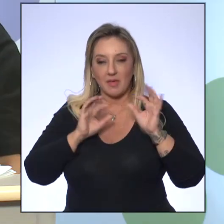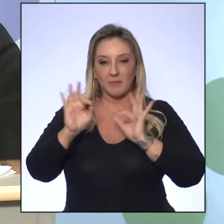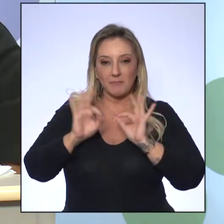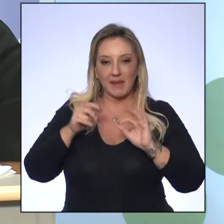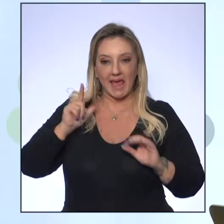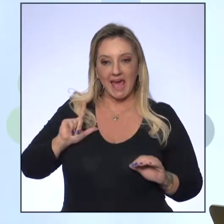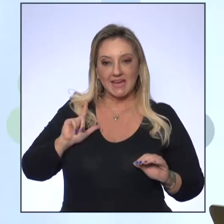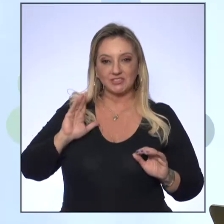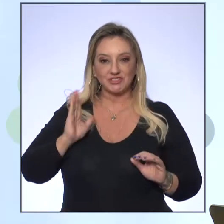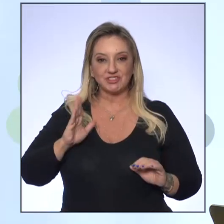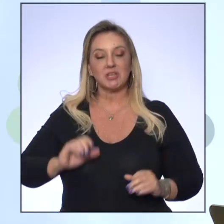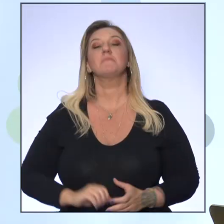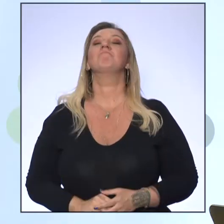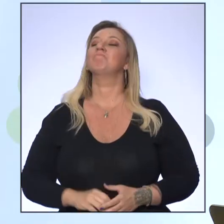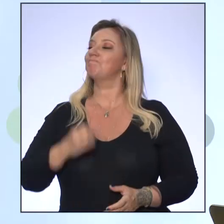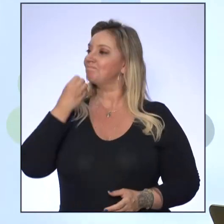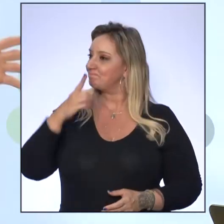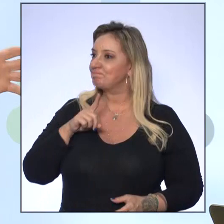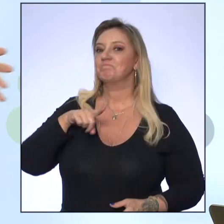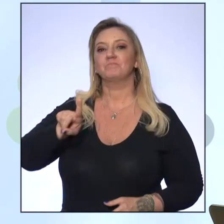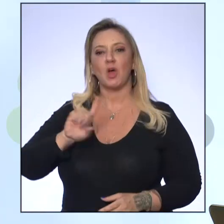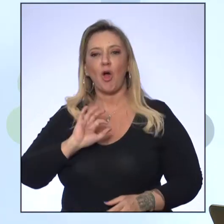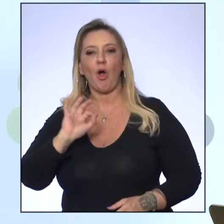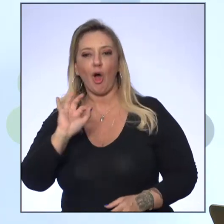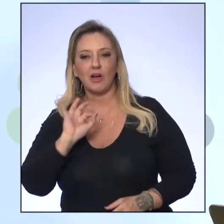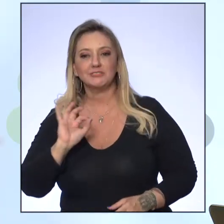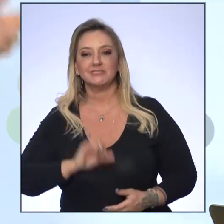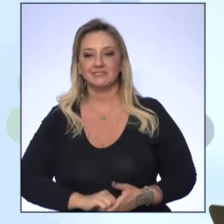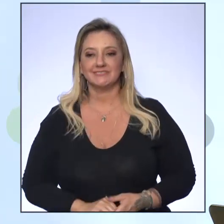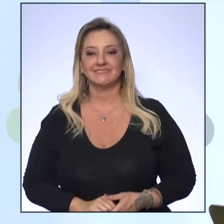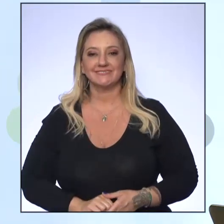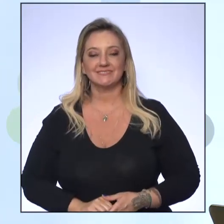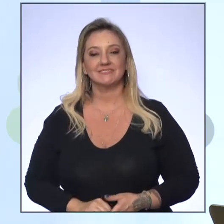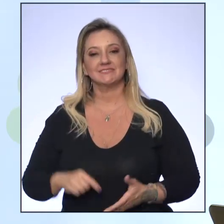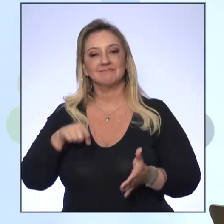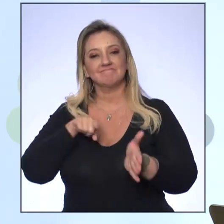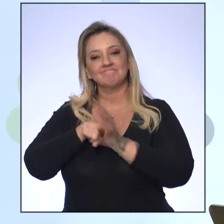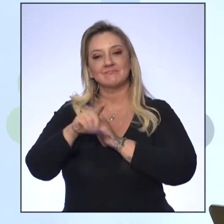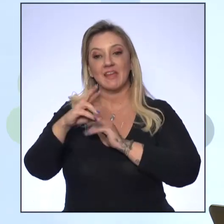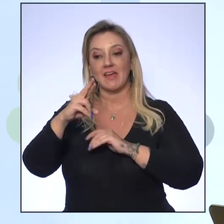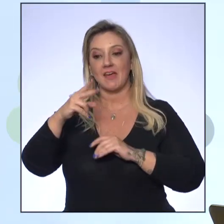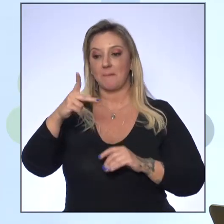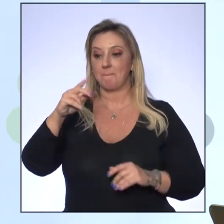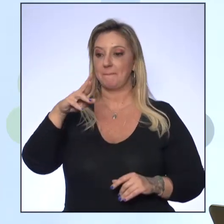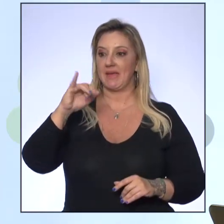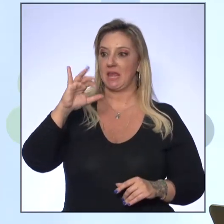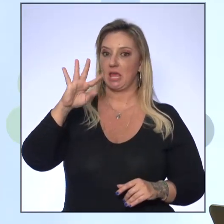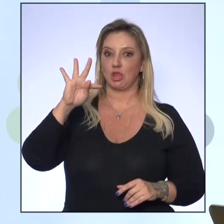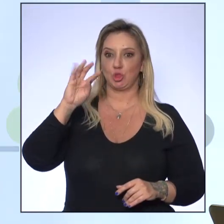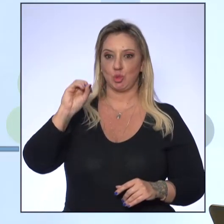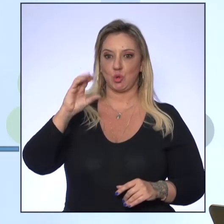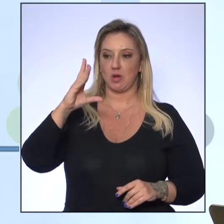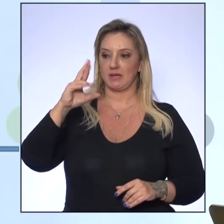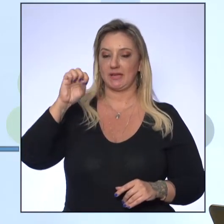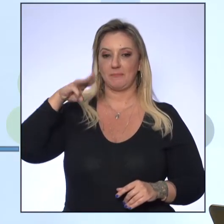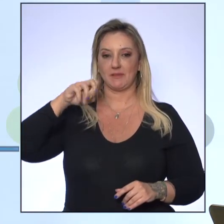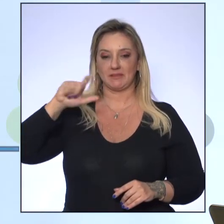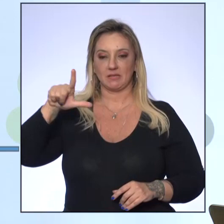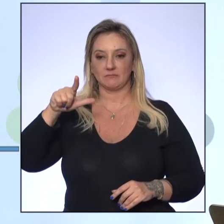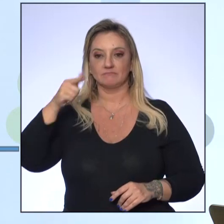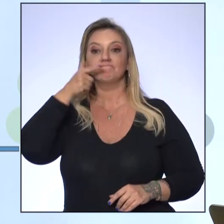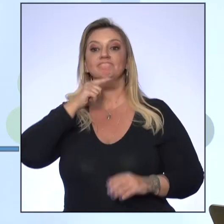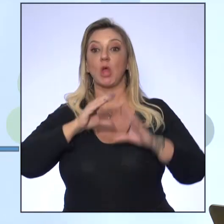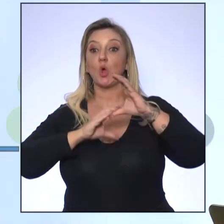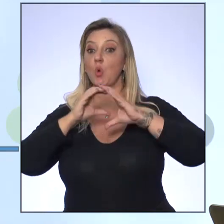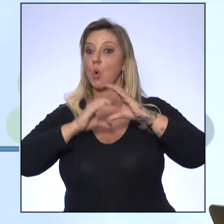prepararem? Boa pergunta. Ótimas perguntas, adorei. Vou começar pela do perito criminal. Para você ser perito criminal, você presta um